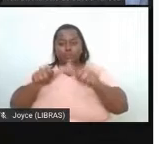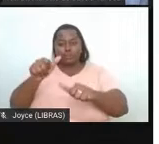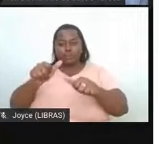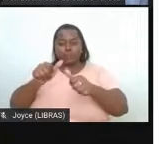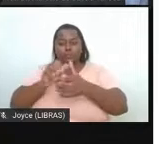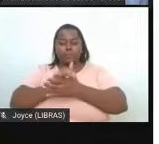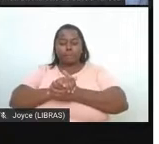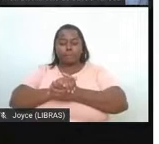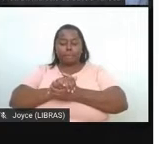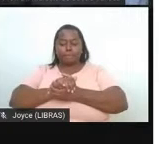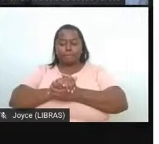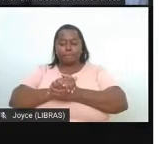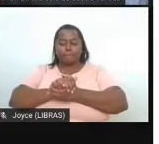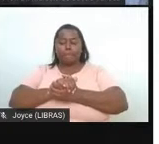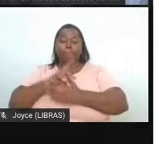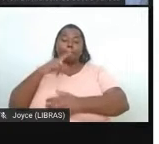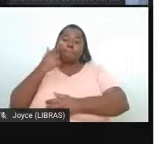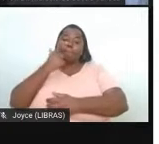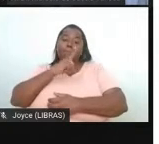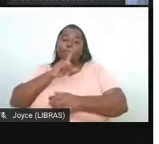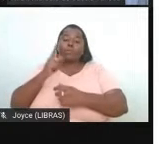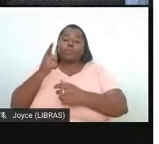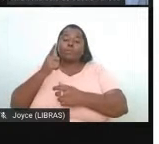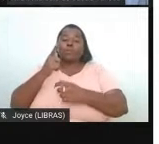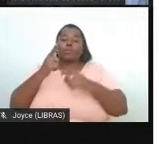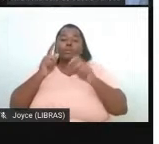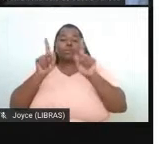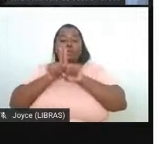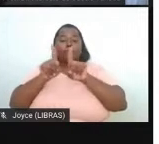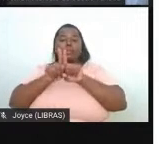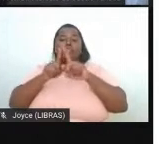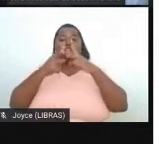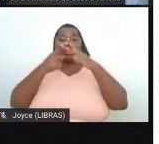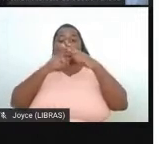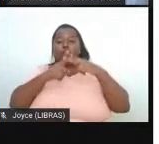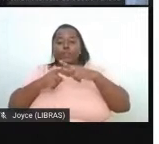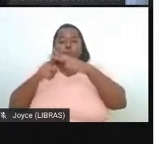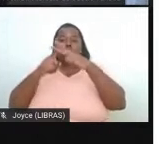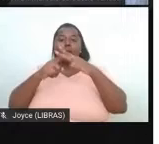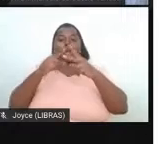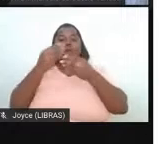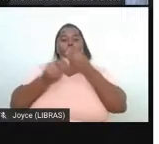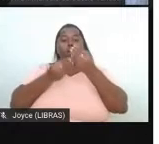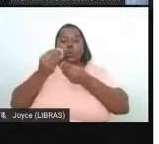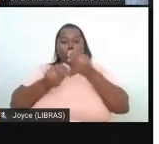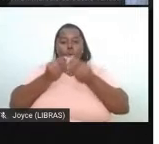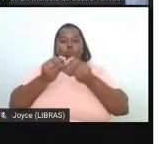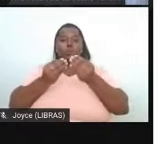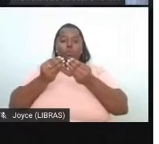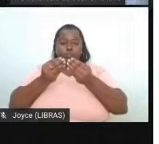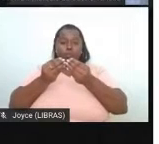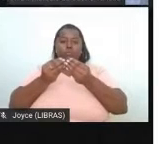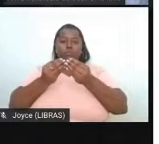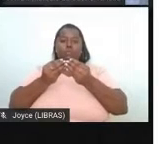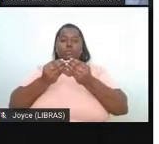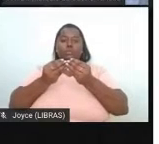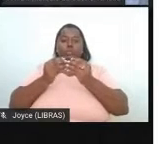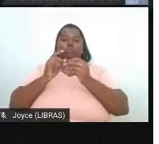a gente pode configurar esses elementos de forma de envio. Então, esse é um aspecto, né? A duração.